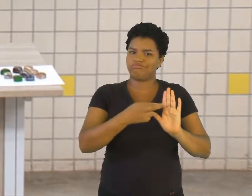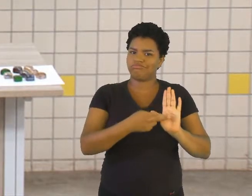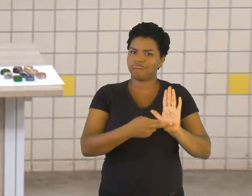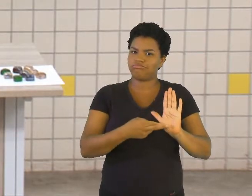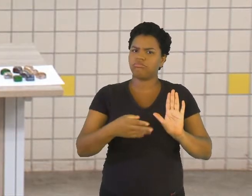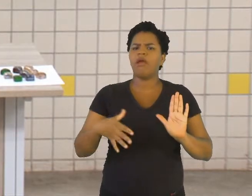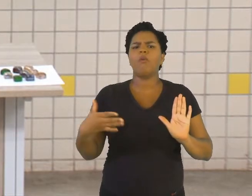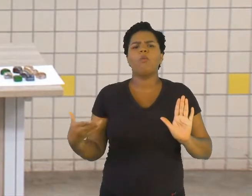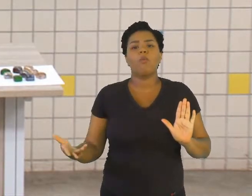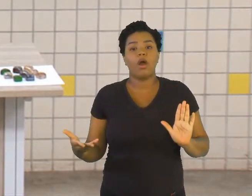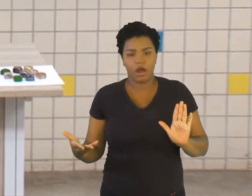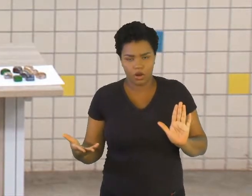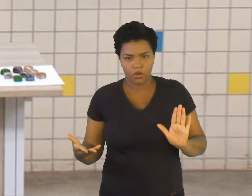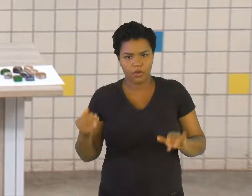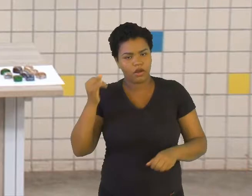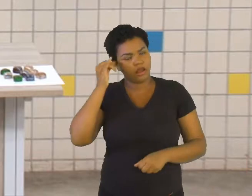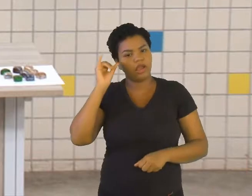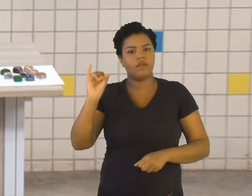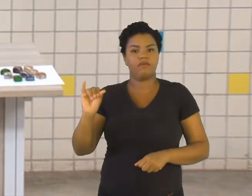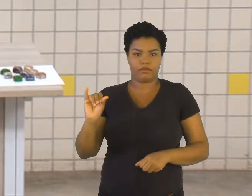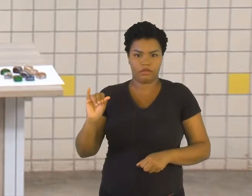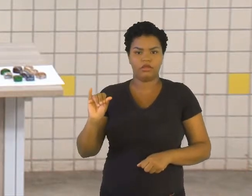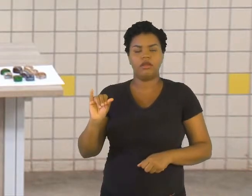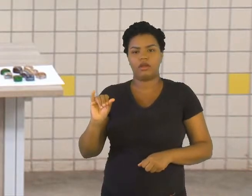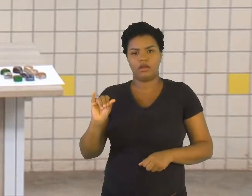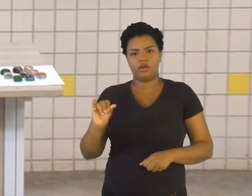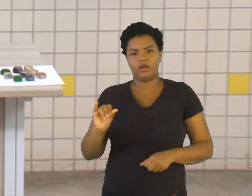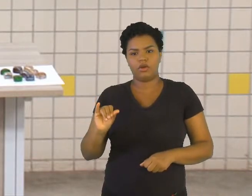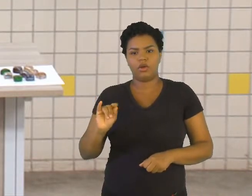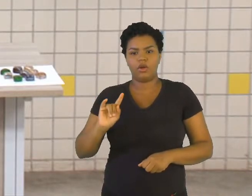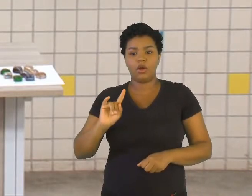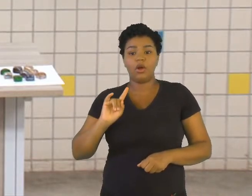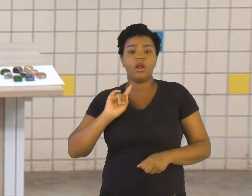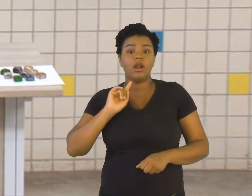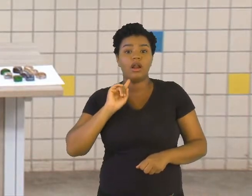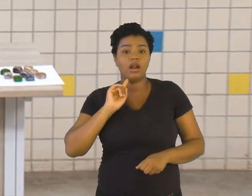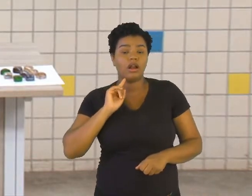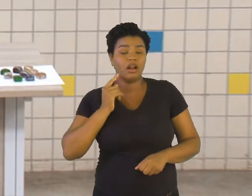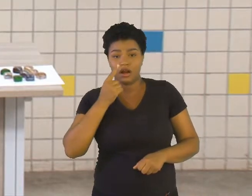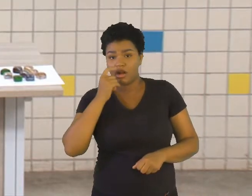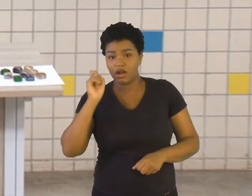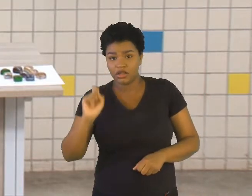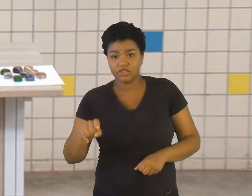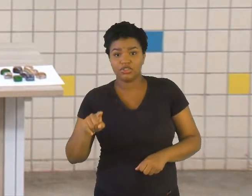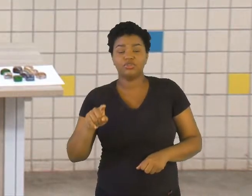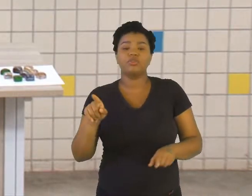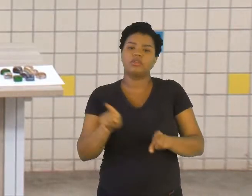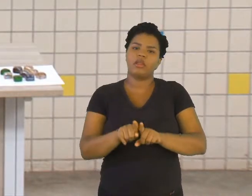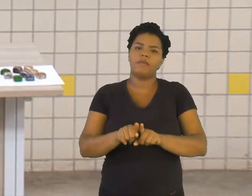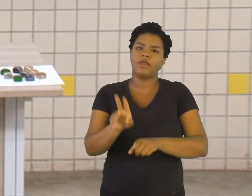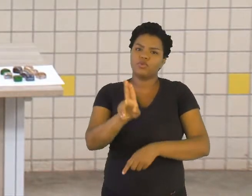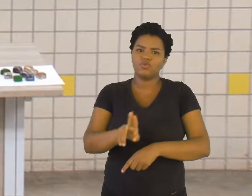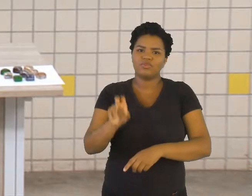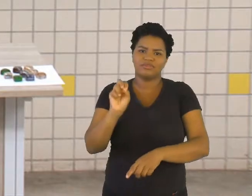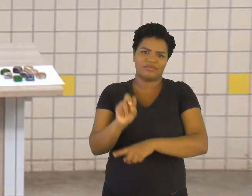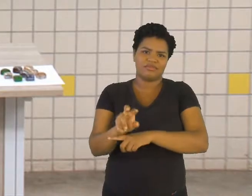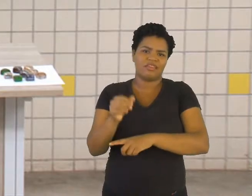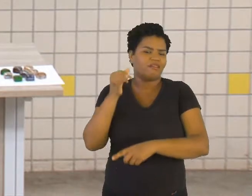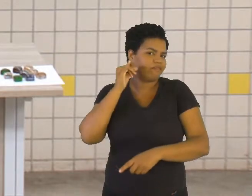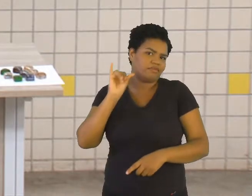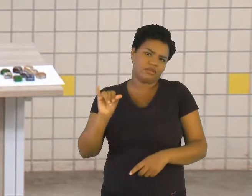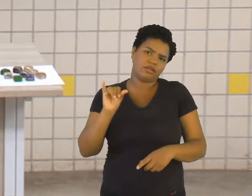são essas? Evitar tanto o lixo como o uso de agrotóxico, para não haver